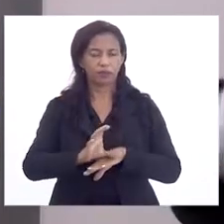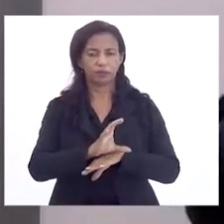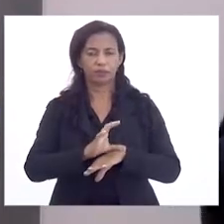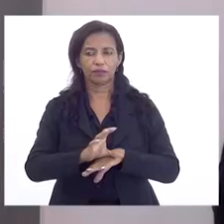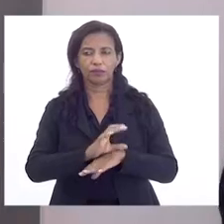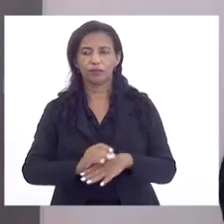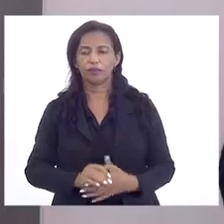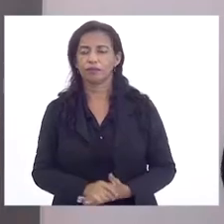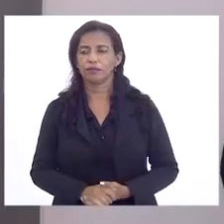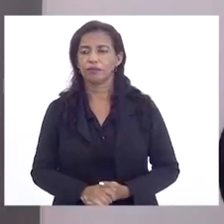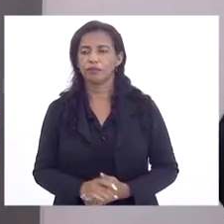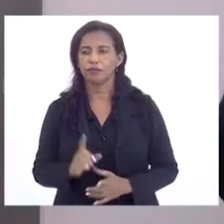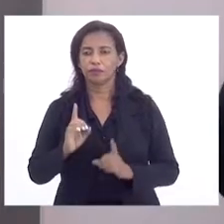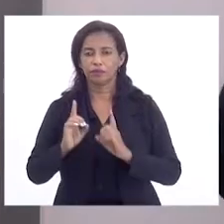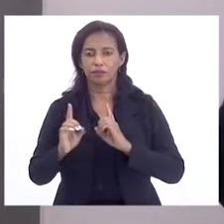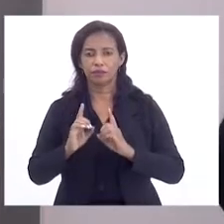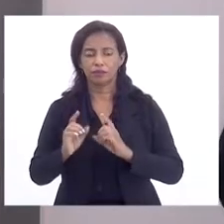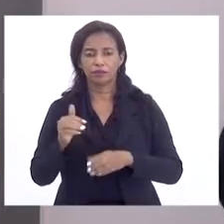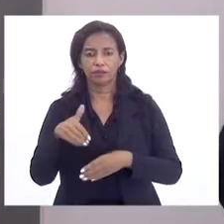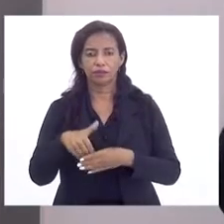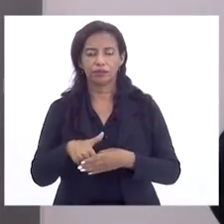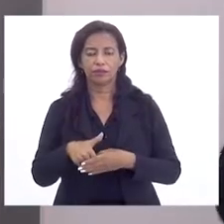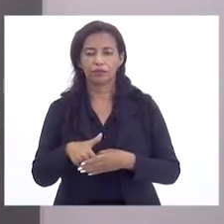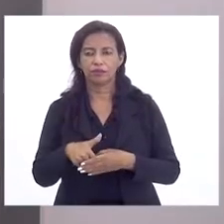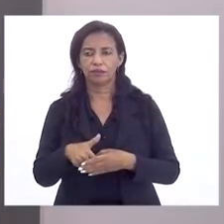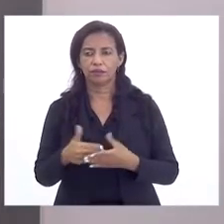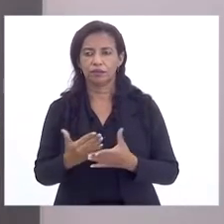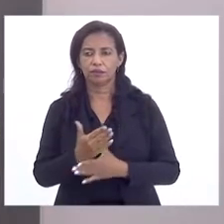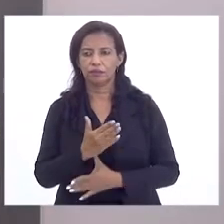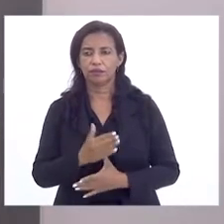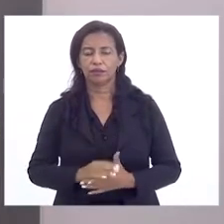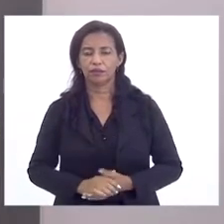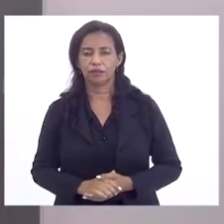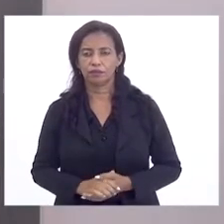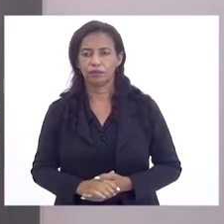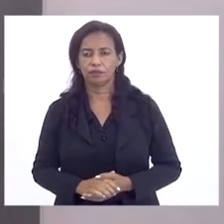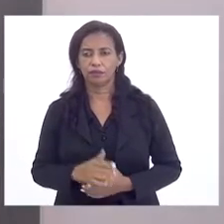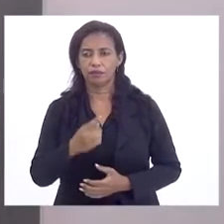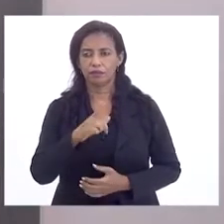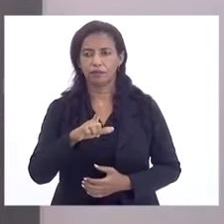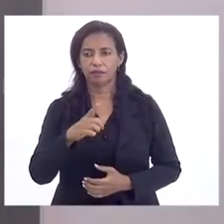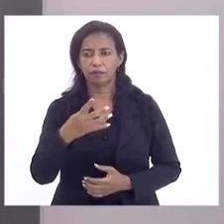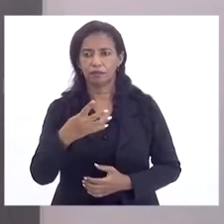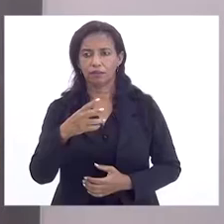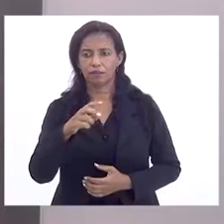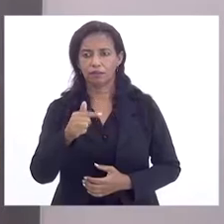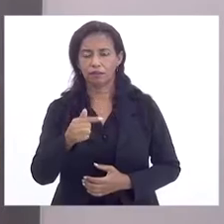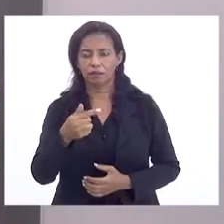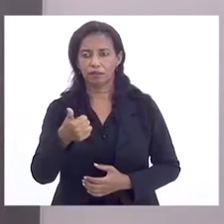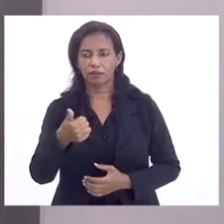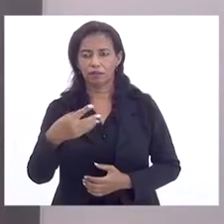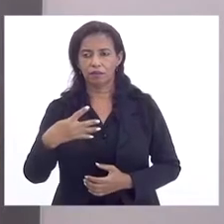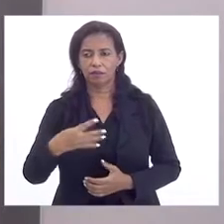constitucionalidade. Em discussão, em votação, aprovado. Projeto de lei